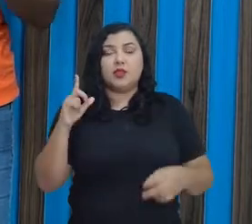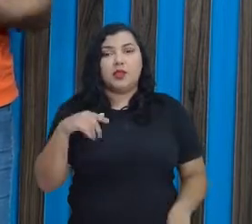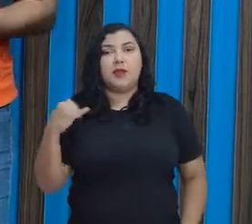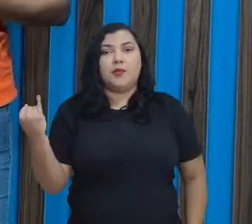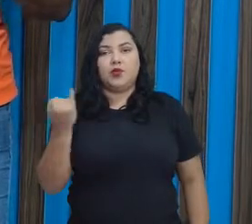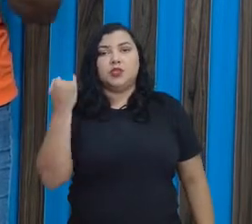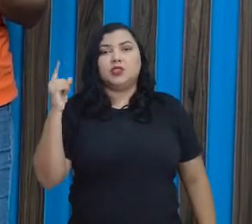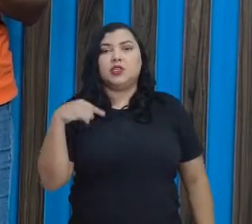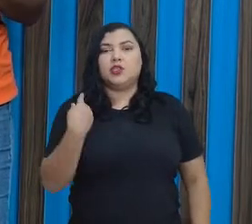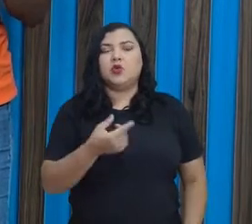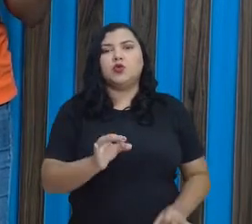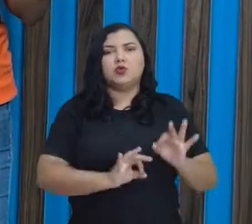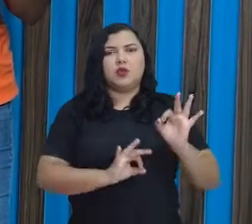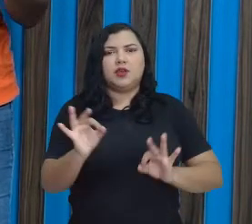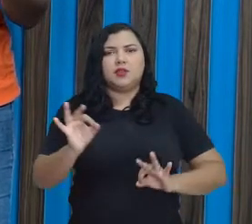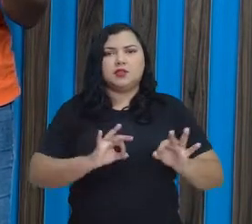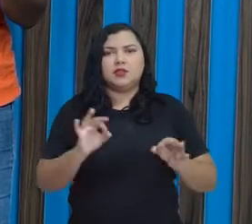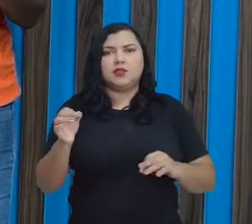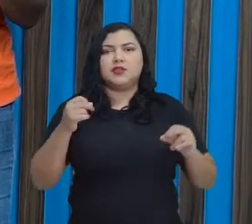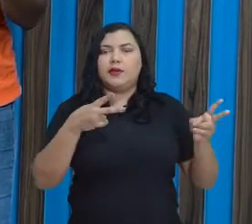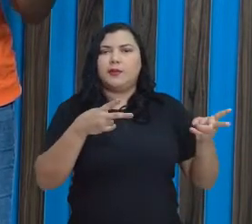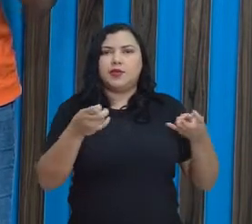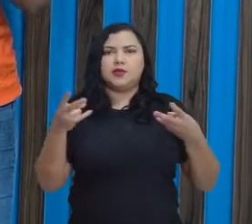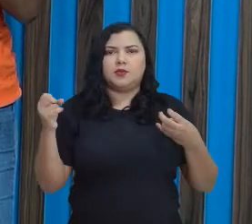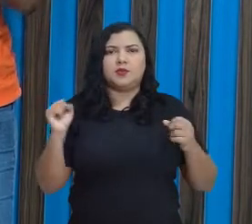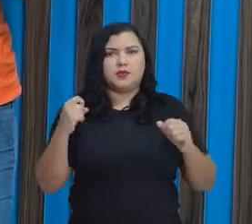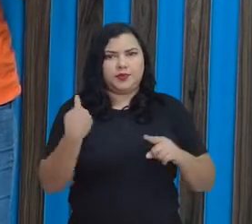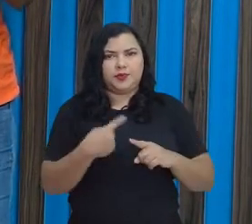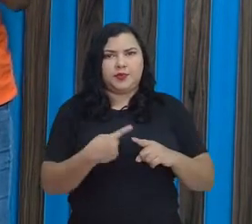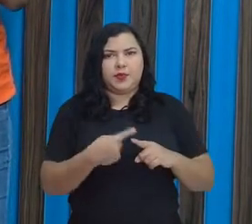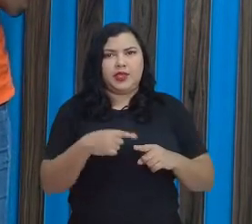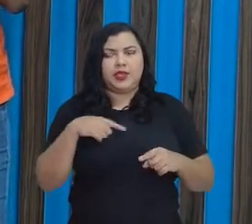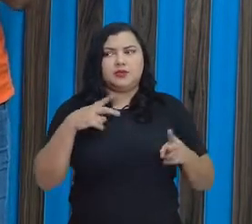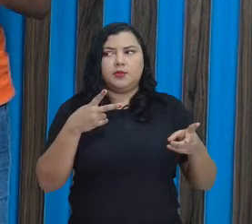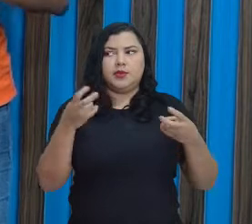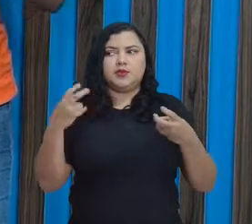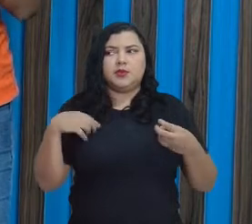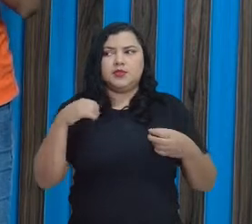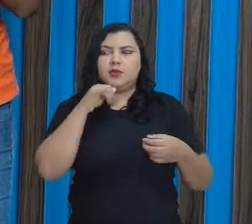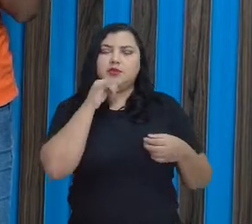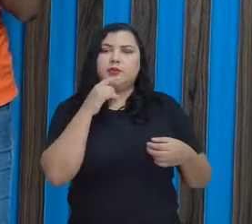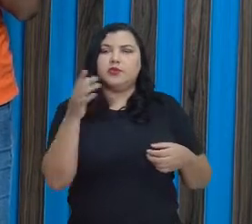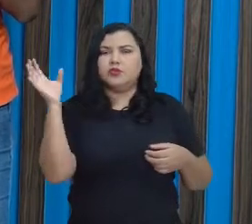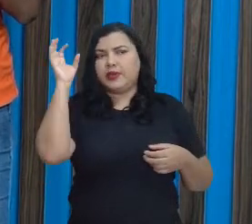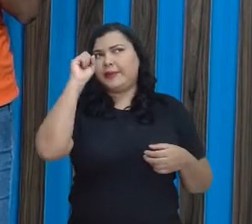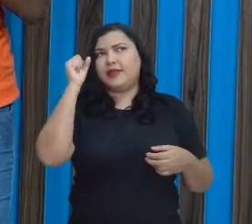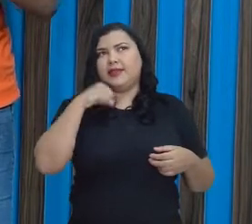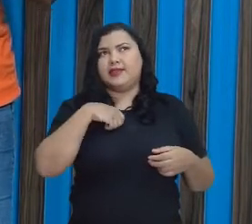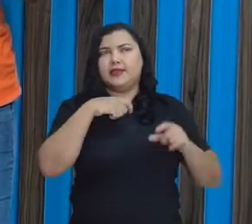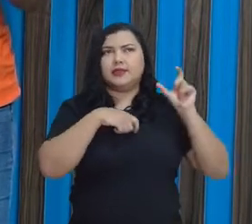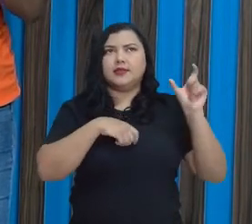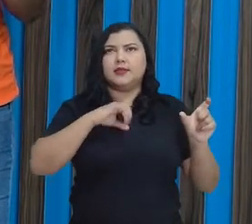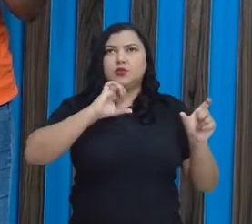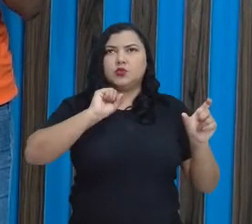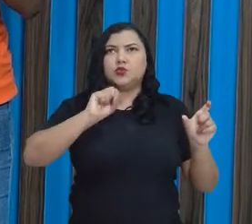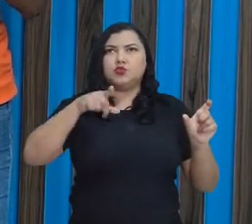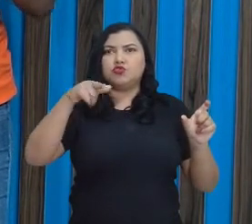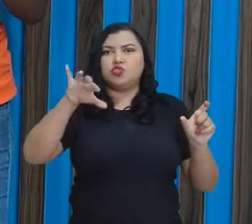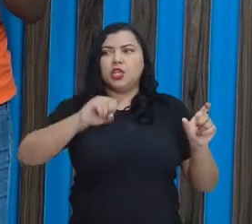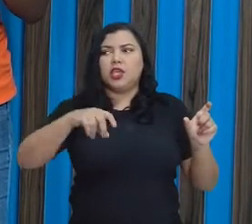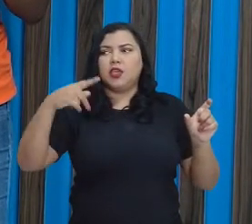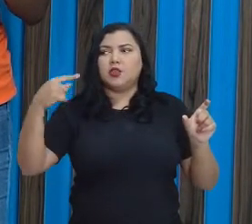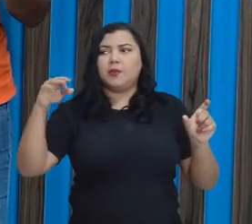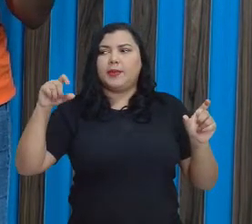gente exercite esse olhar, porque é esse olhar de dissecar sujeito, verbo, predicado, as relações